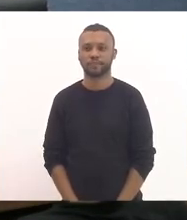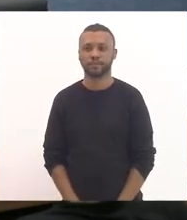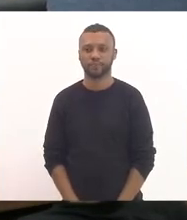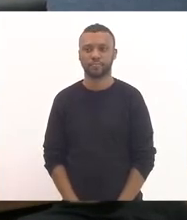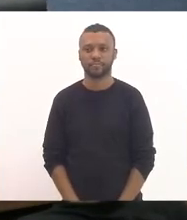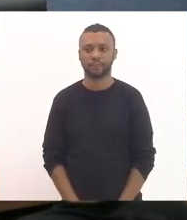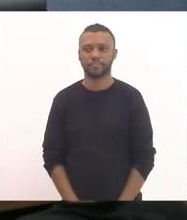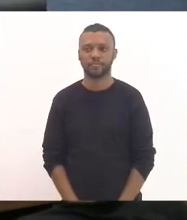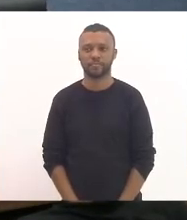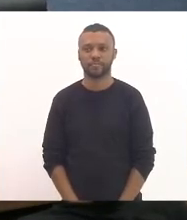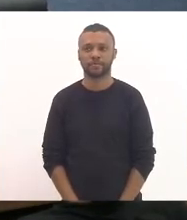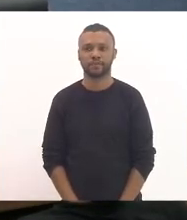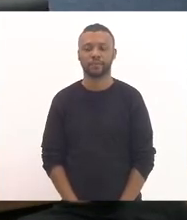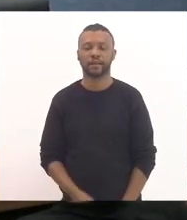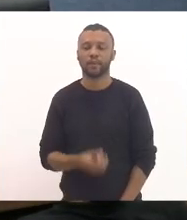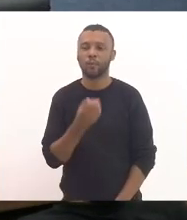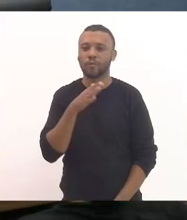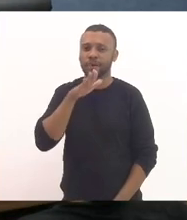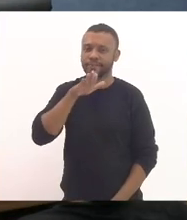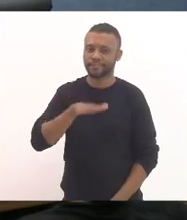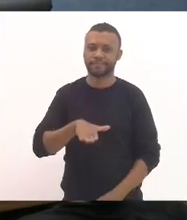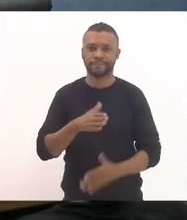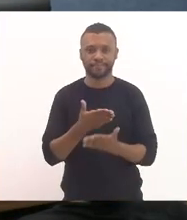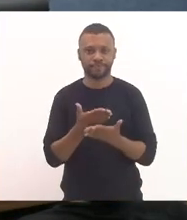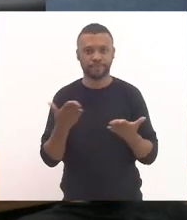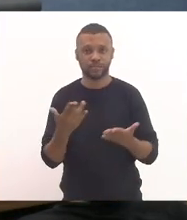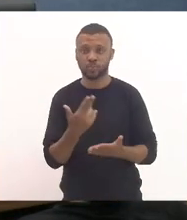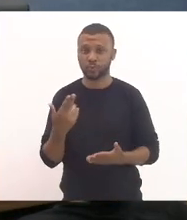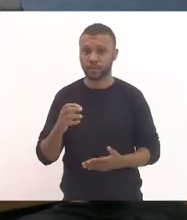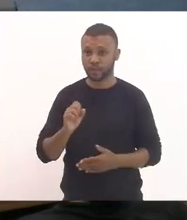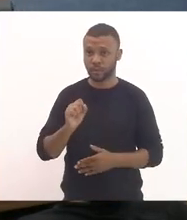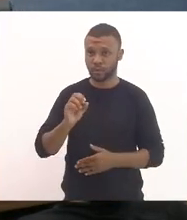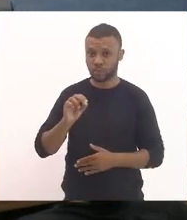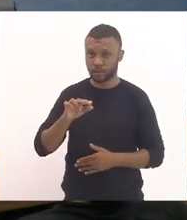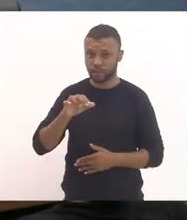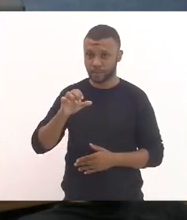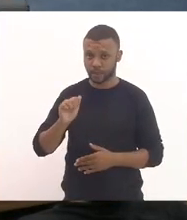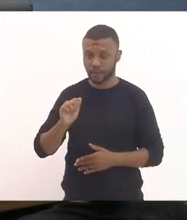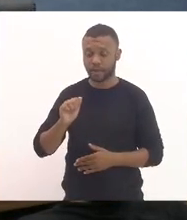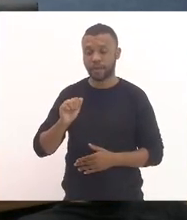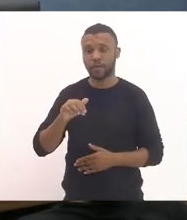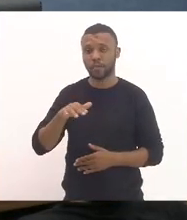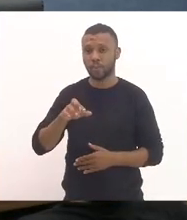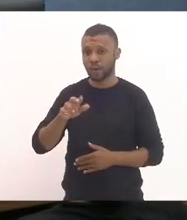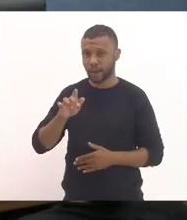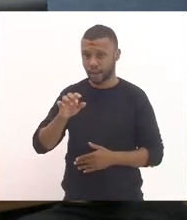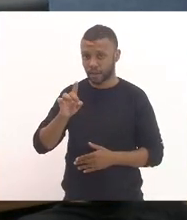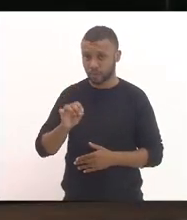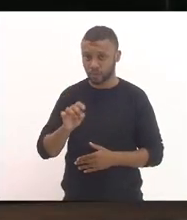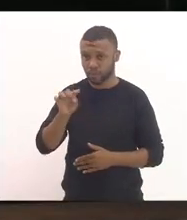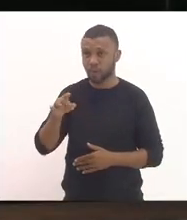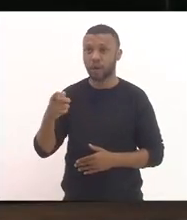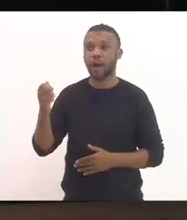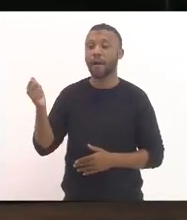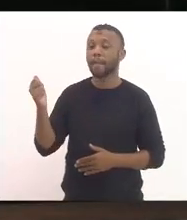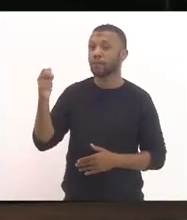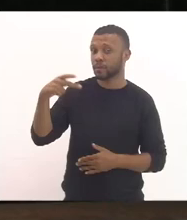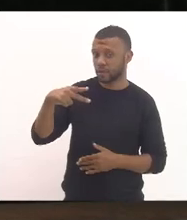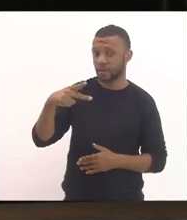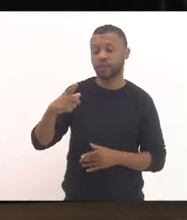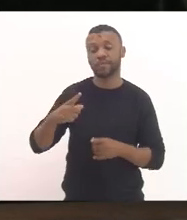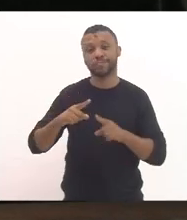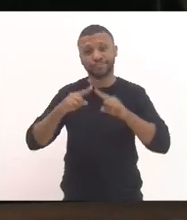Olá boa tarde meu nome é Simone Morgado pensando estar ter Sérgio polícia civil do Estado do Rio de Janeiro